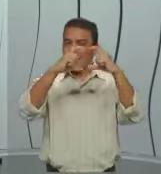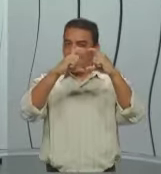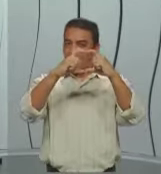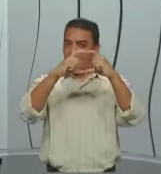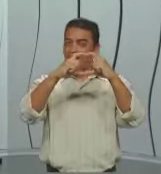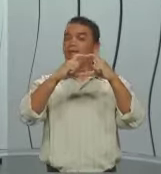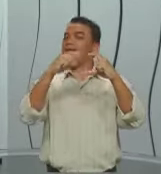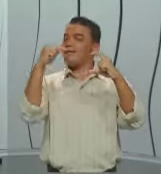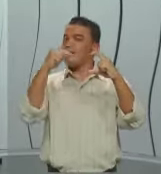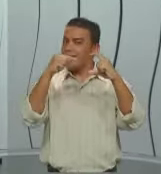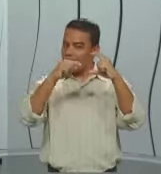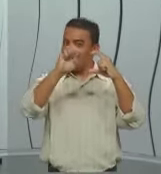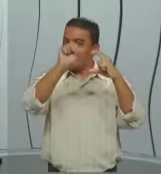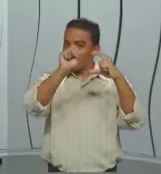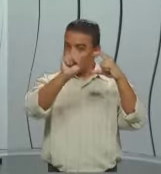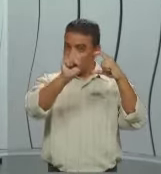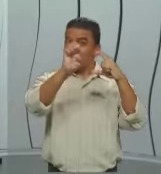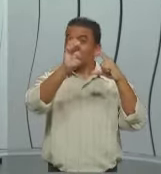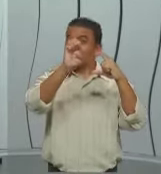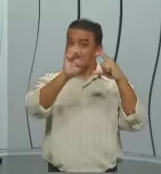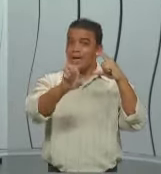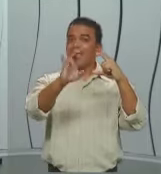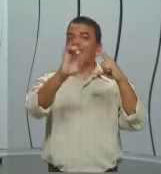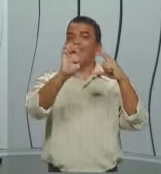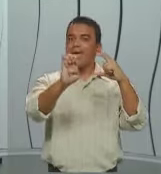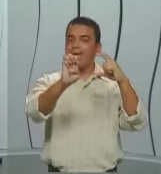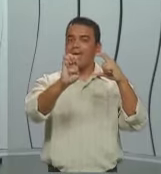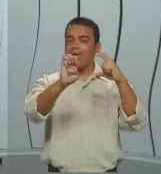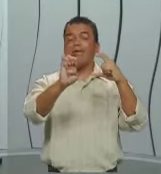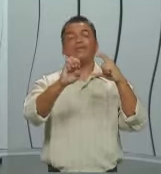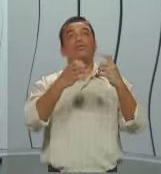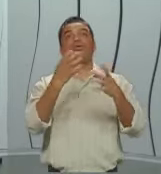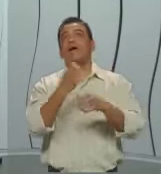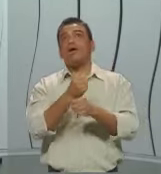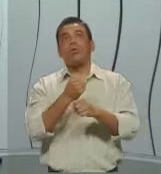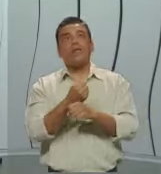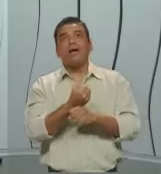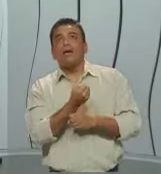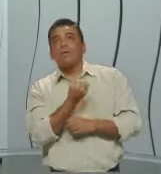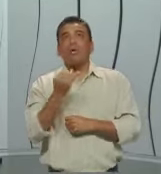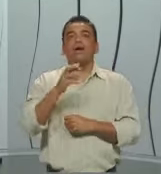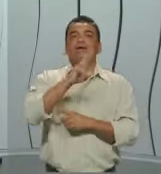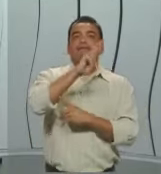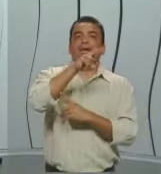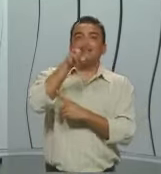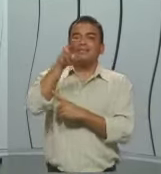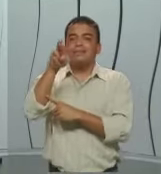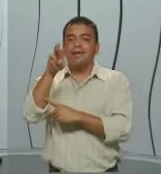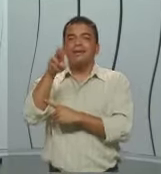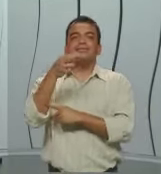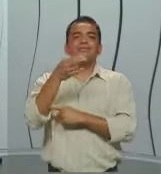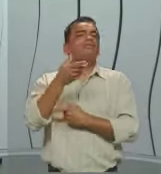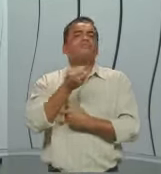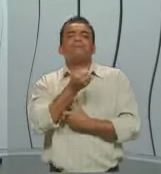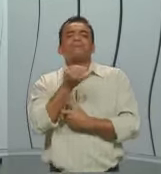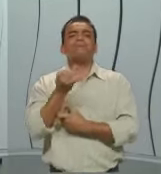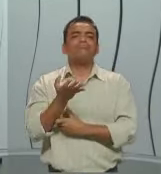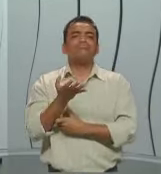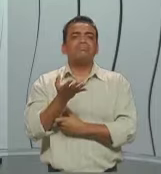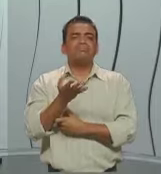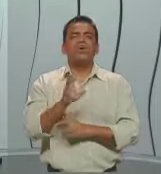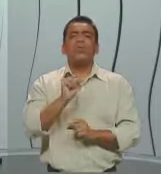em série, como que a gente vai calcular, por exemplo, a resistência equivalente? Só para a gente